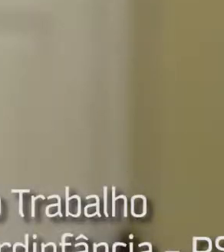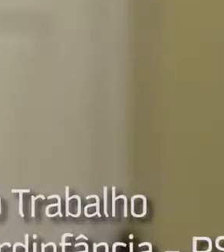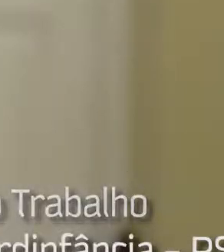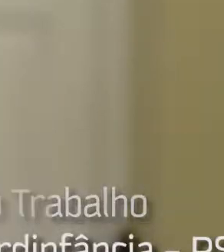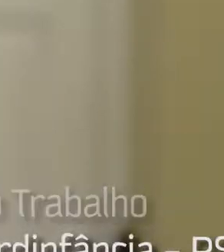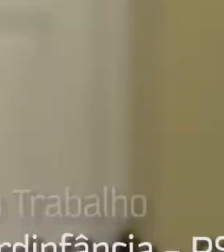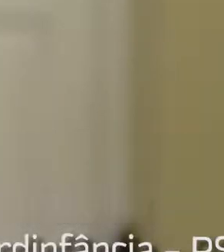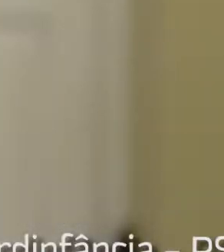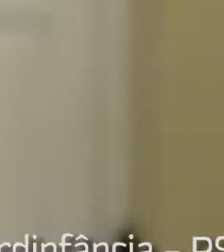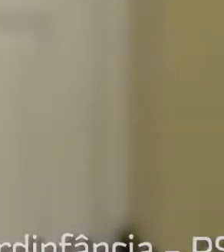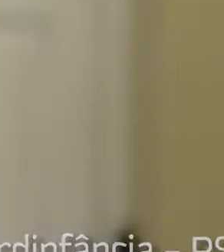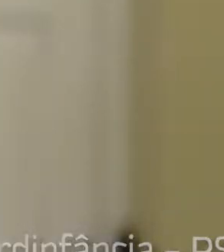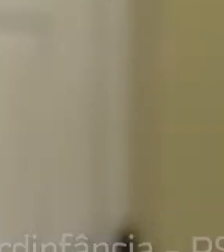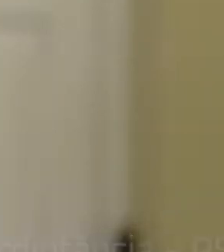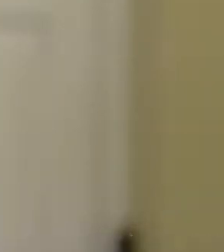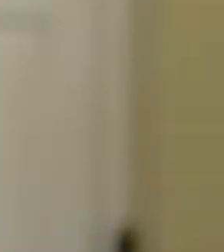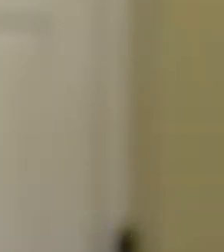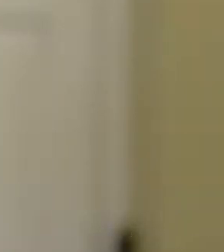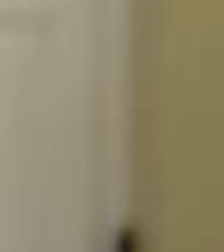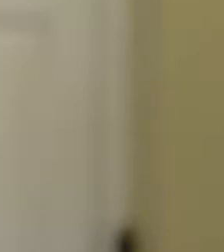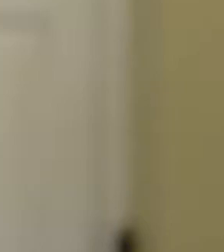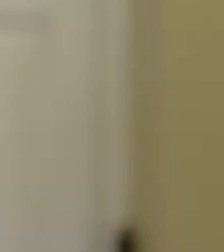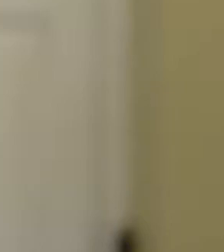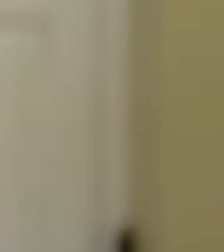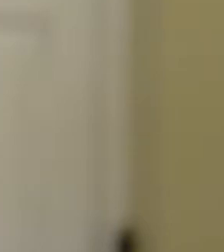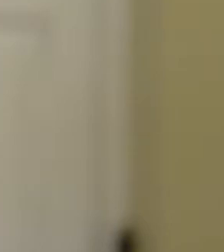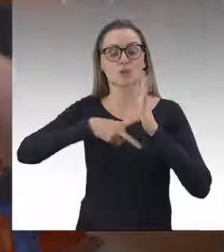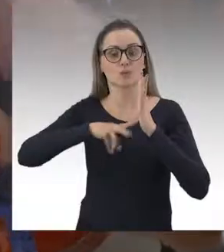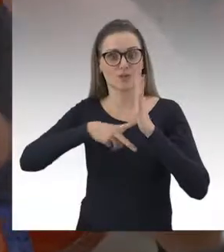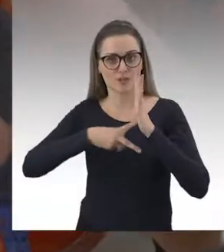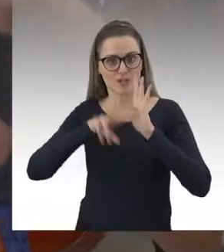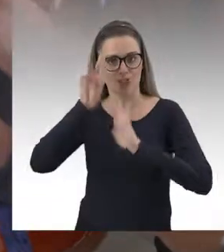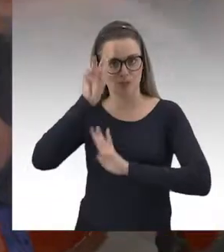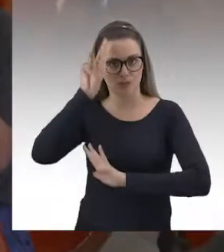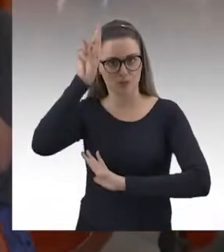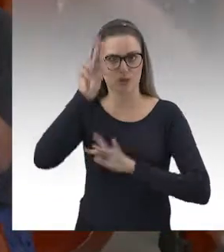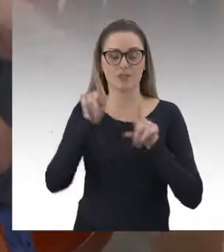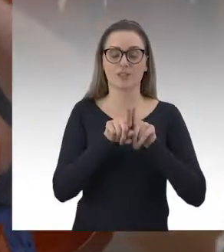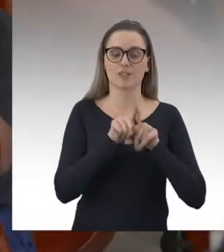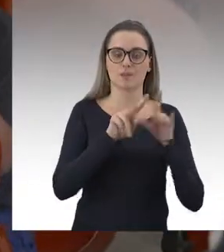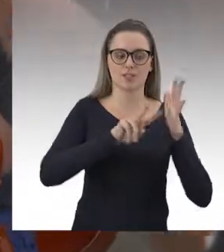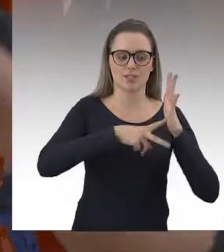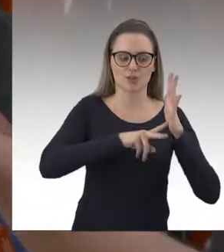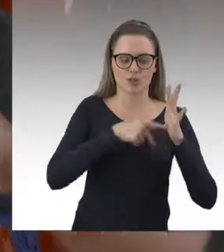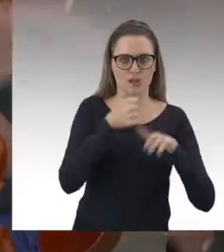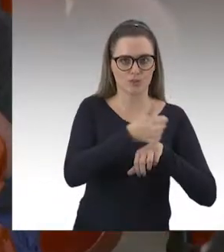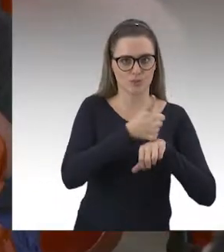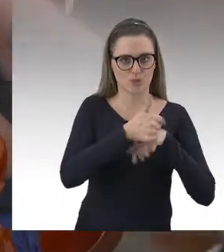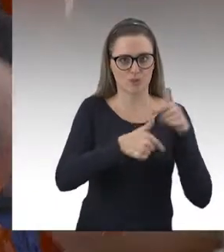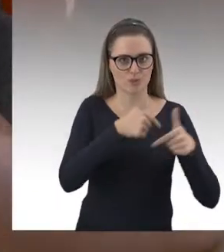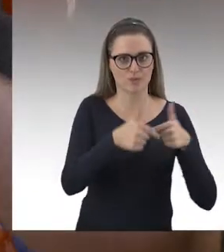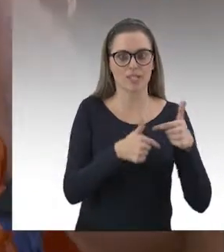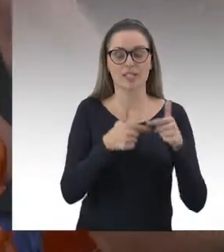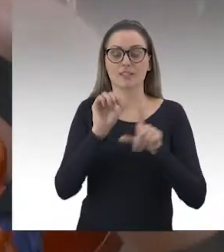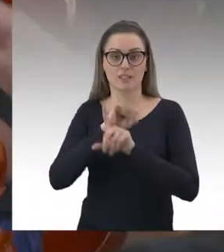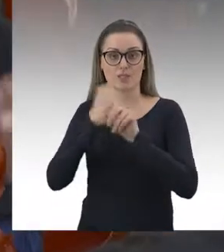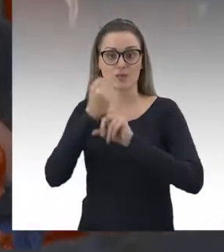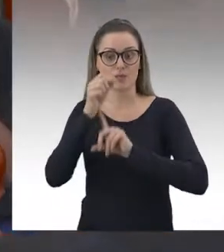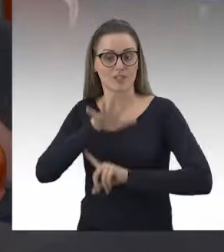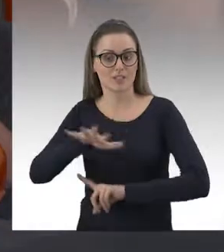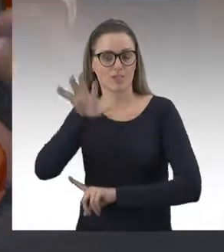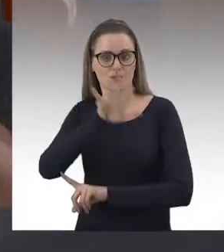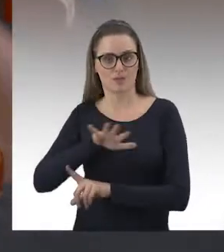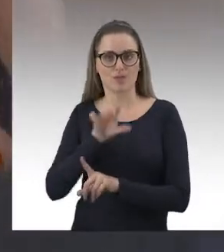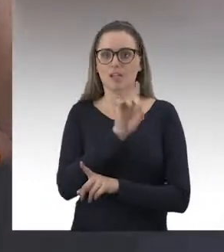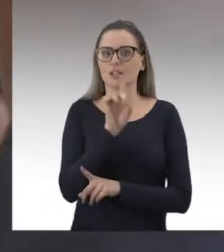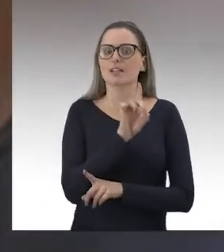dos próprios empresários, dos sindicatos empresariais e de trabalhadores, da sociedade civil, porque não só